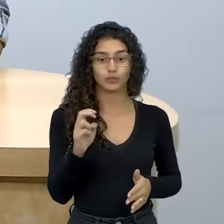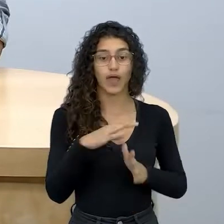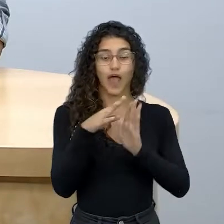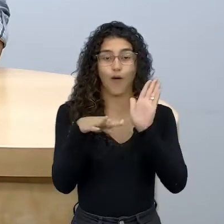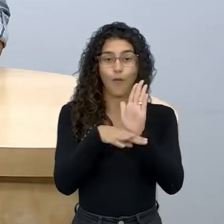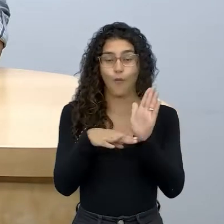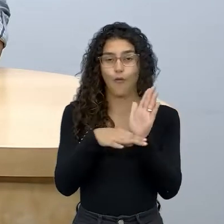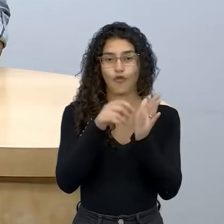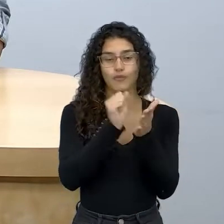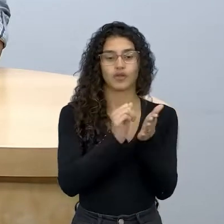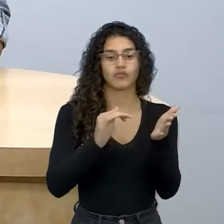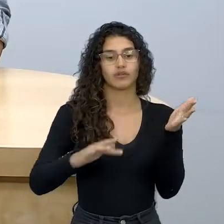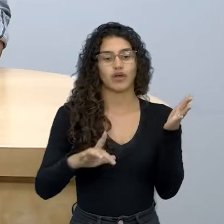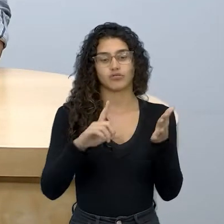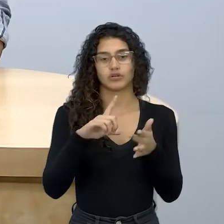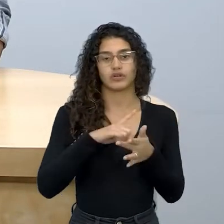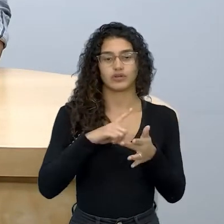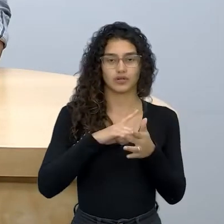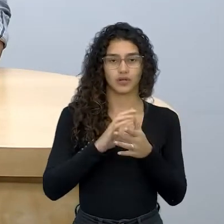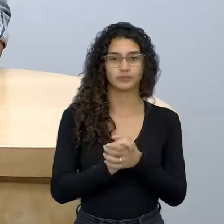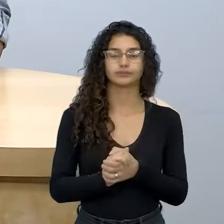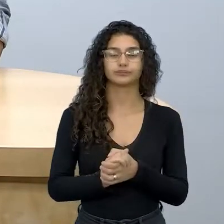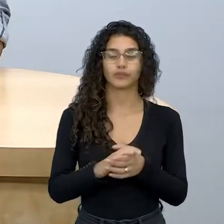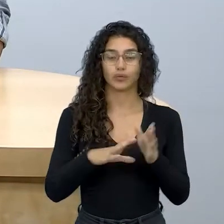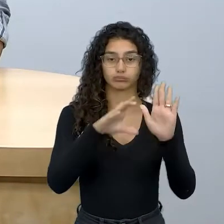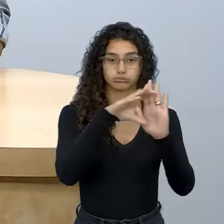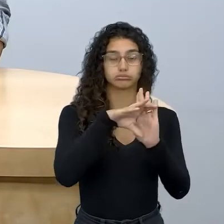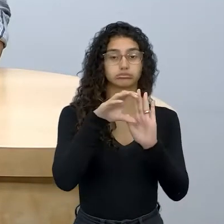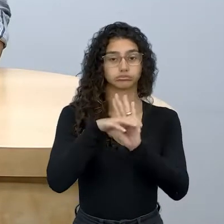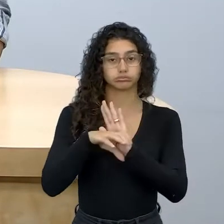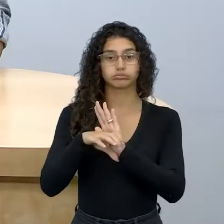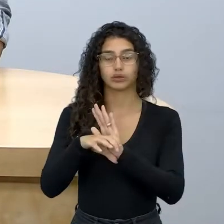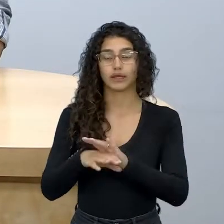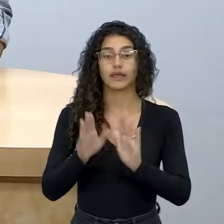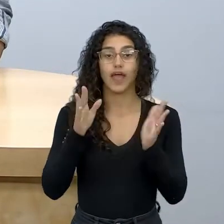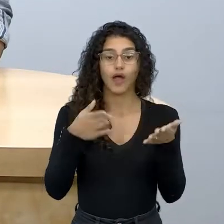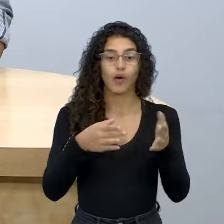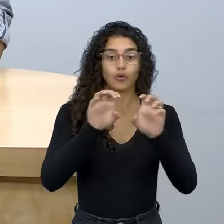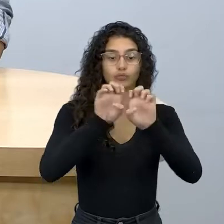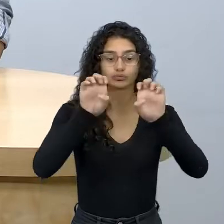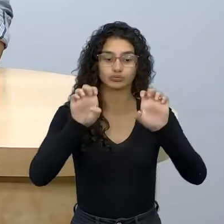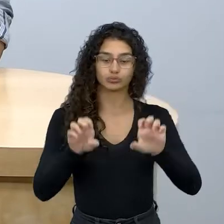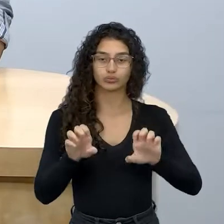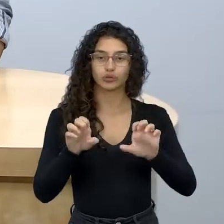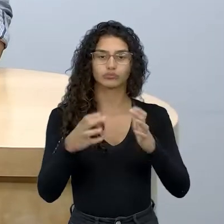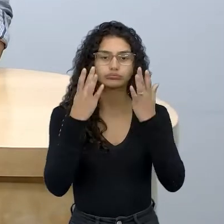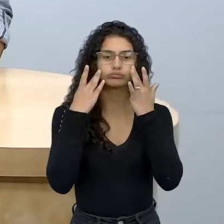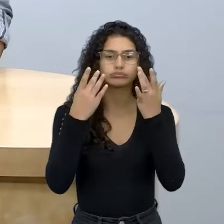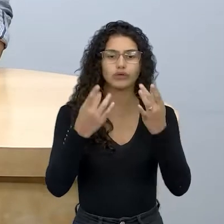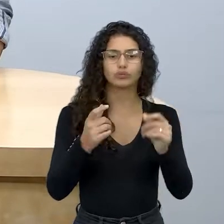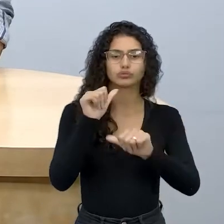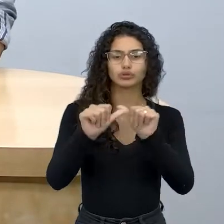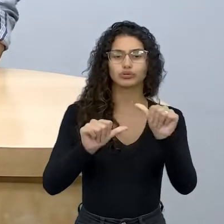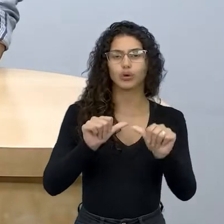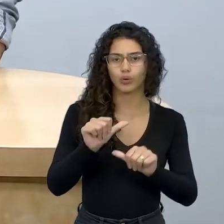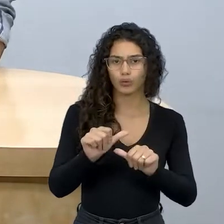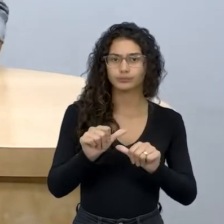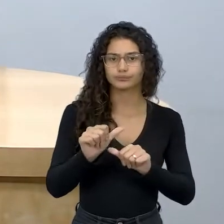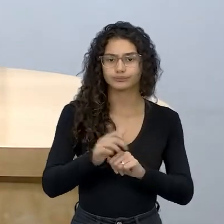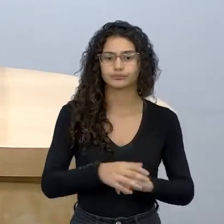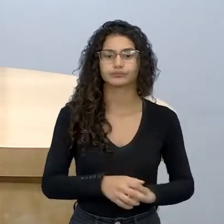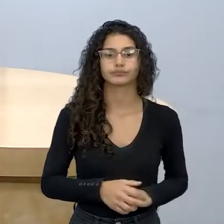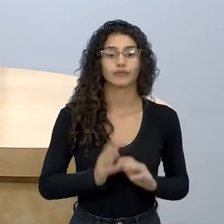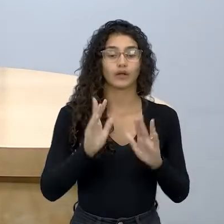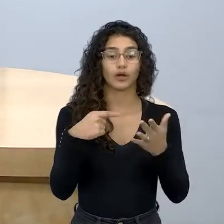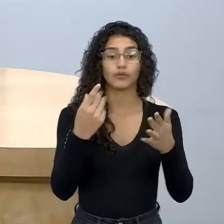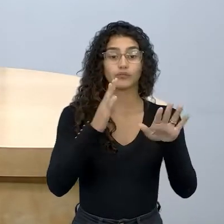última atividade aqui desse componente curricular. E agora o eixo estruturante, eu chamo a atenção que mudou, tá?